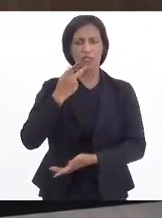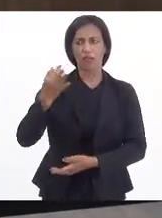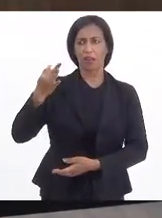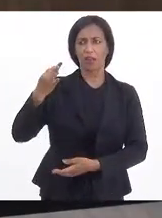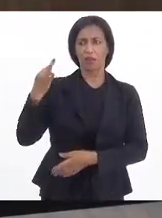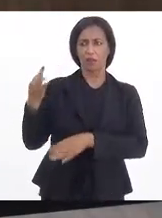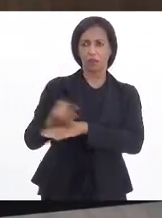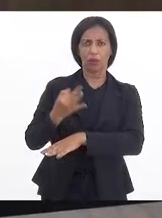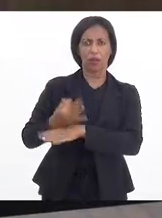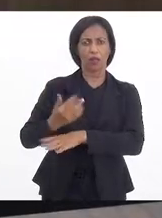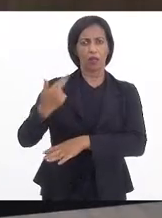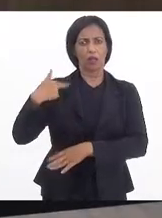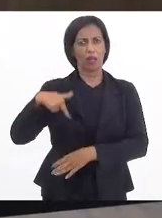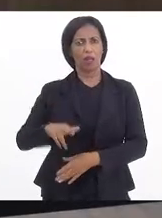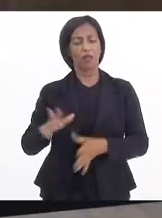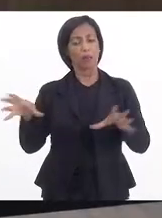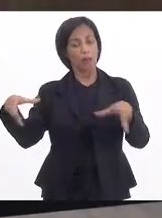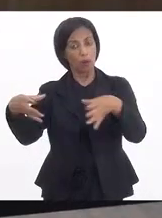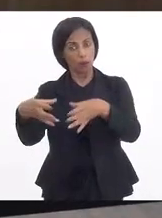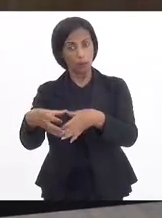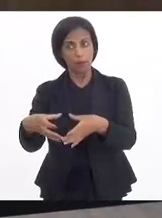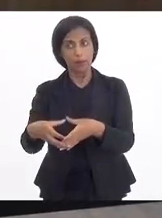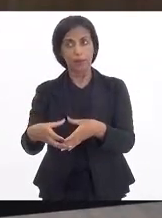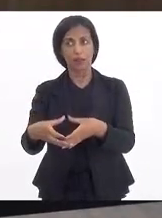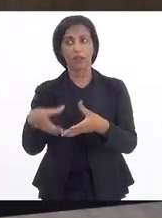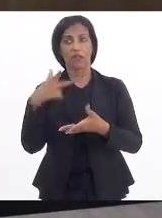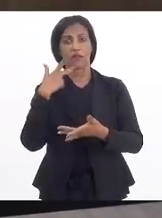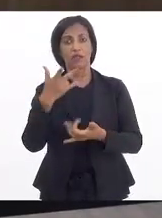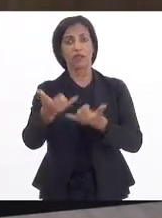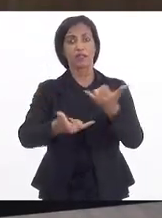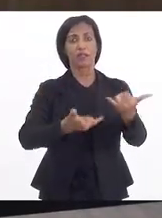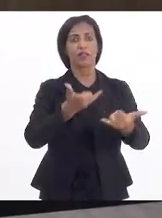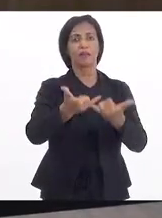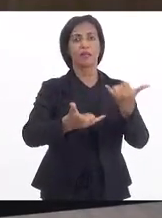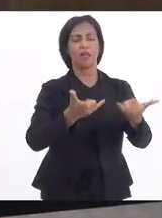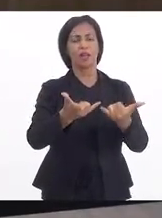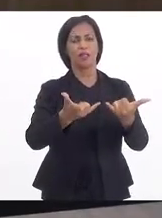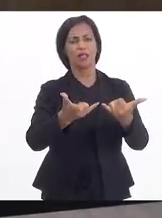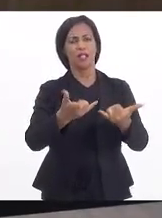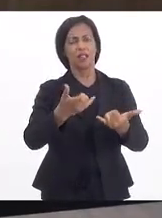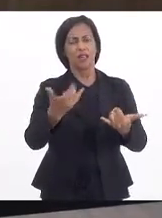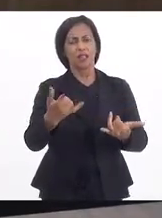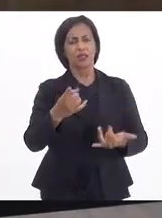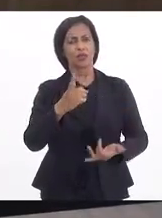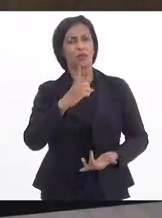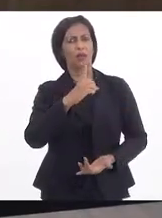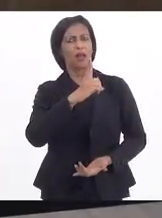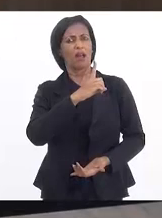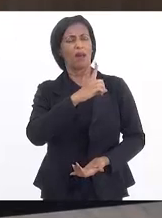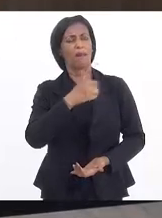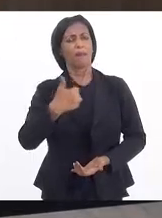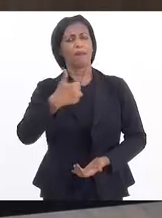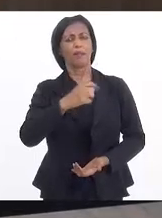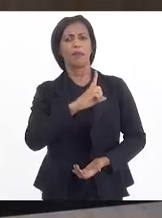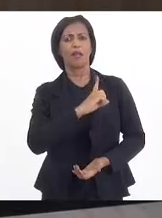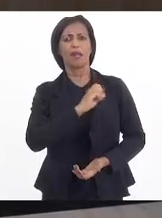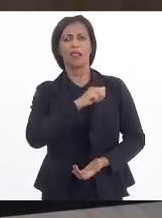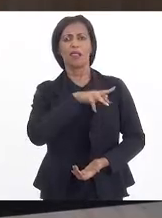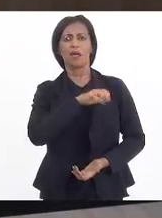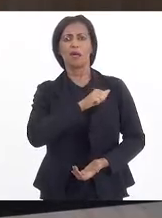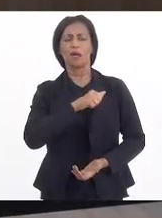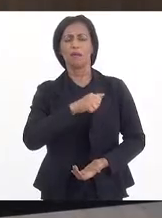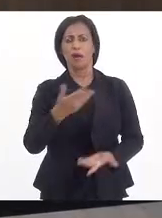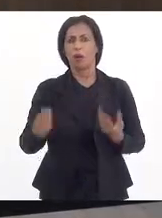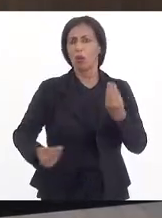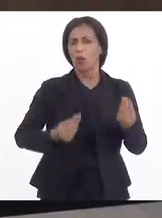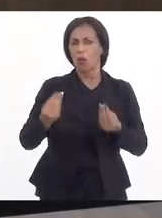religiosa inclusive na comissão nem fazia brincadeira sobre a Michele bolsonaro por estar falando em línguas a gente não pode